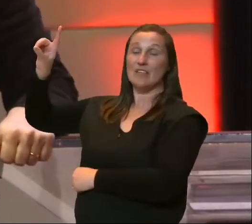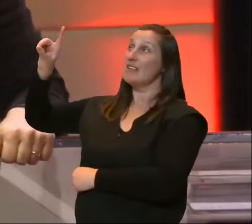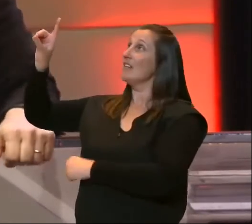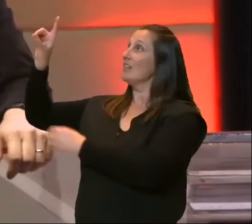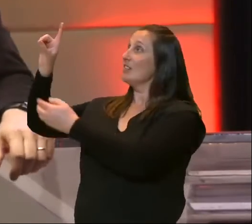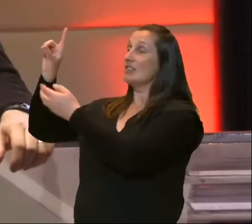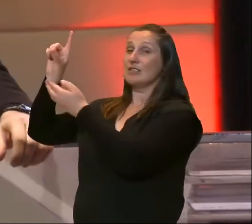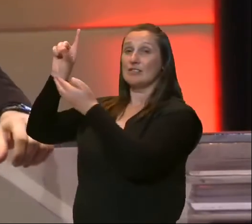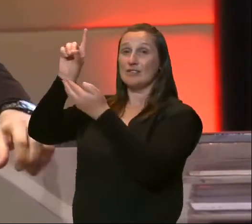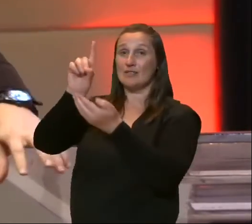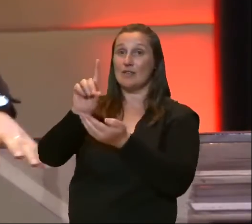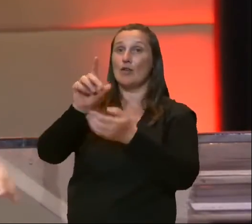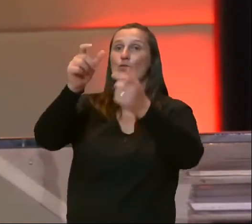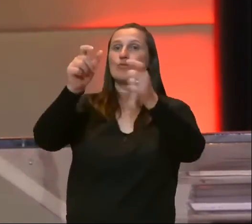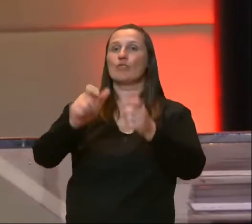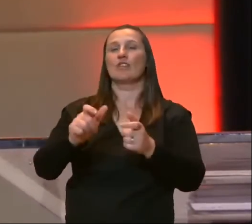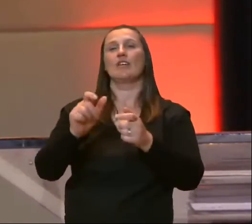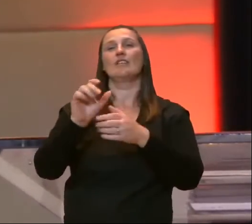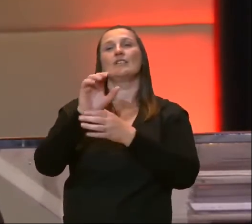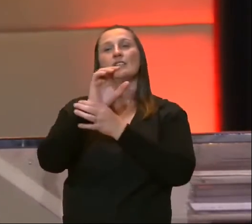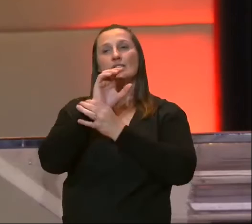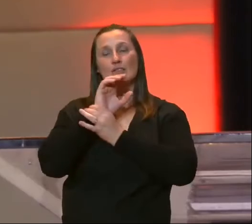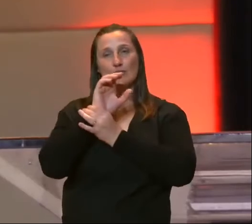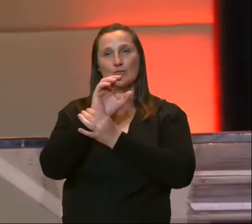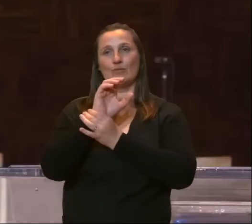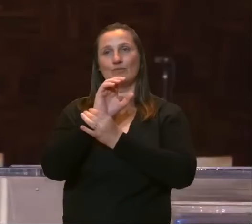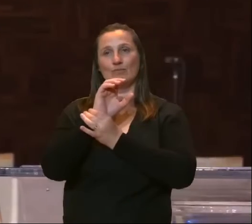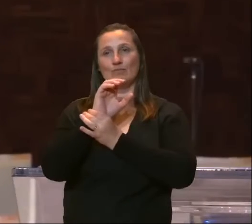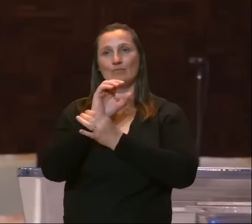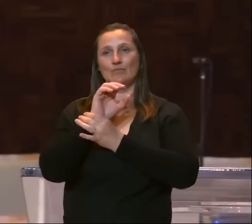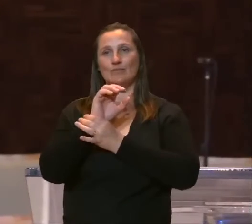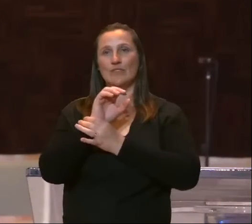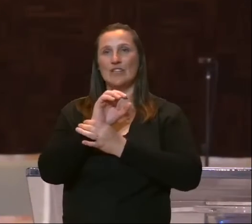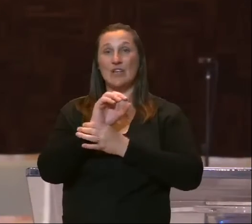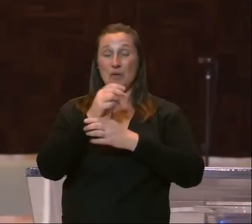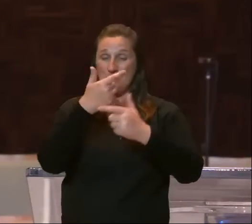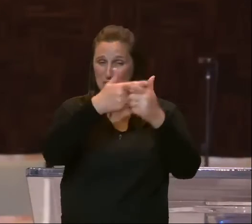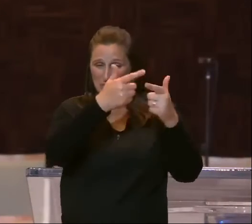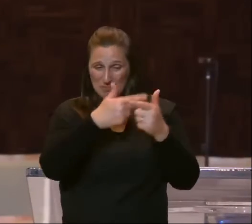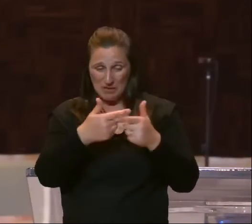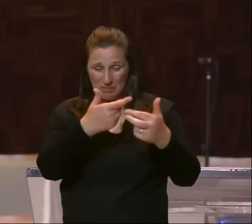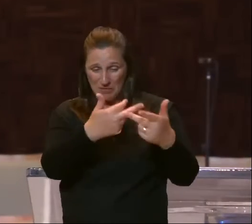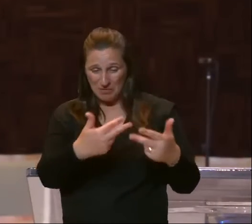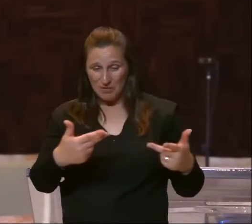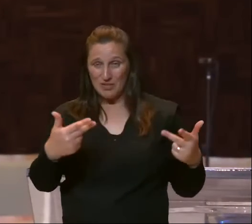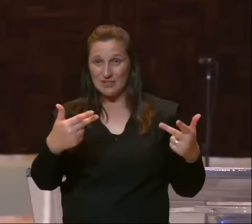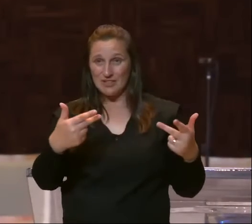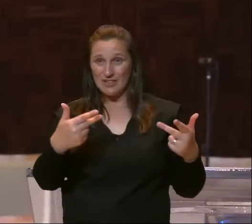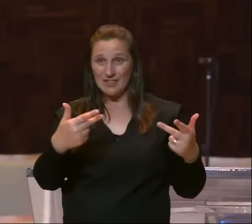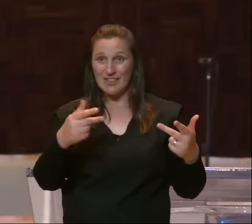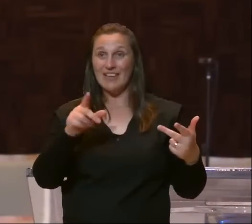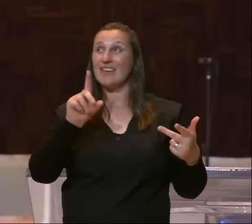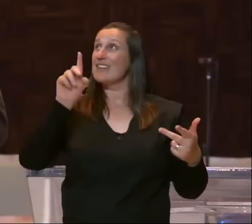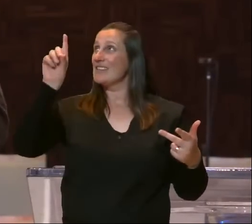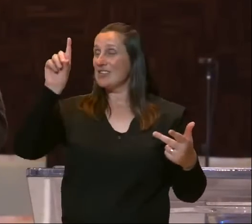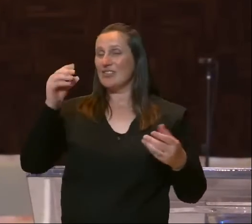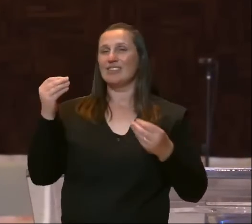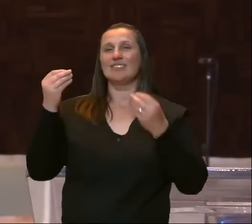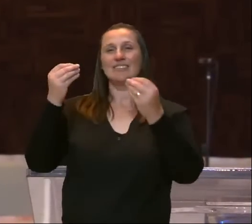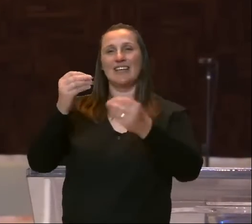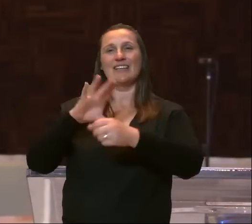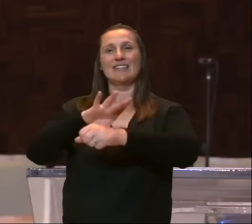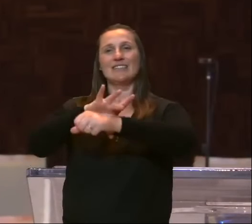seguro. Ele tira da lama e do atoleiro e coloca num lugar seguro, diz o Salmo.